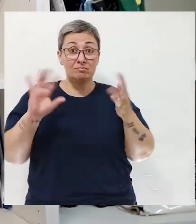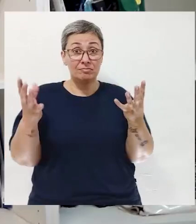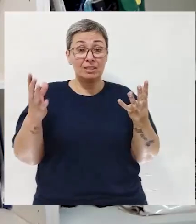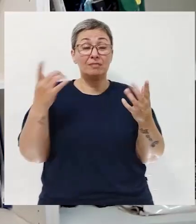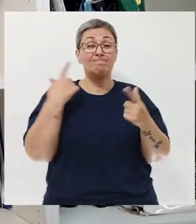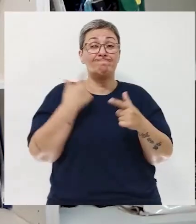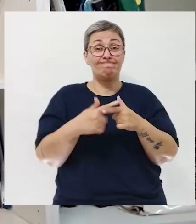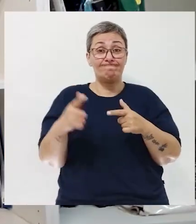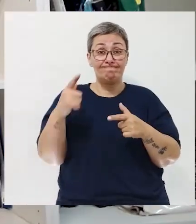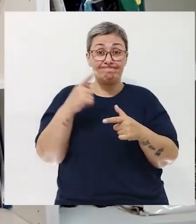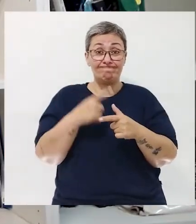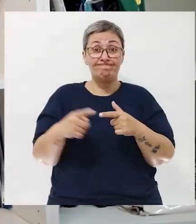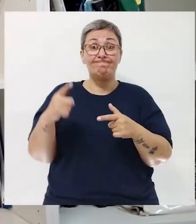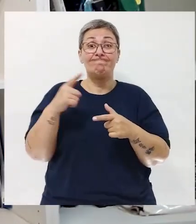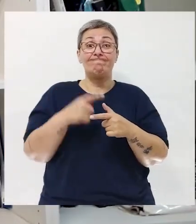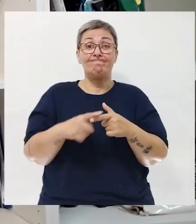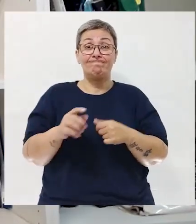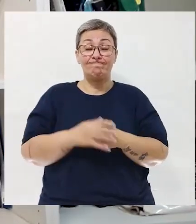muitos problemas.